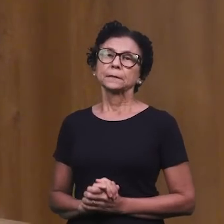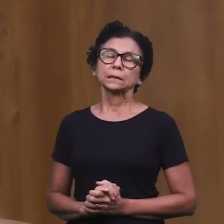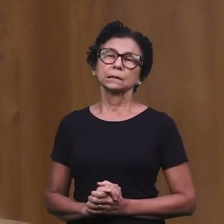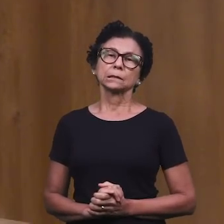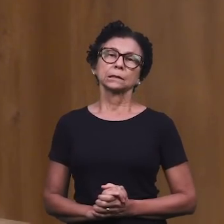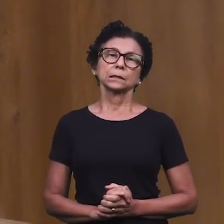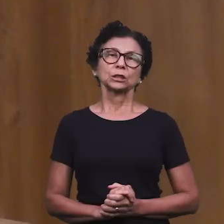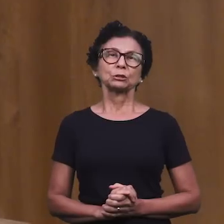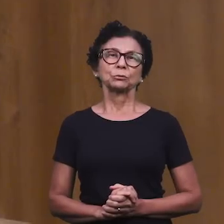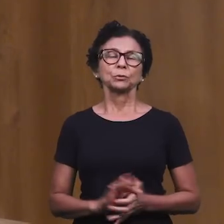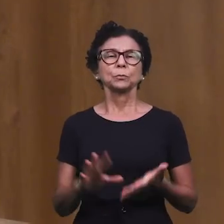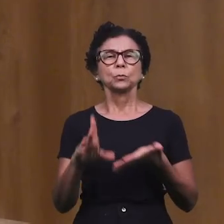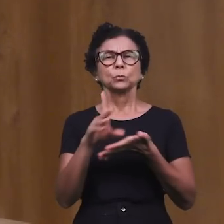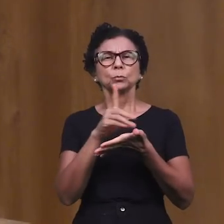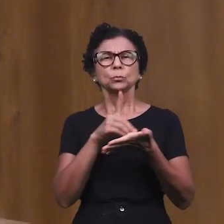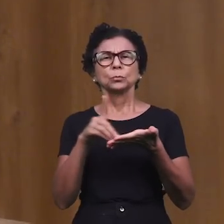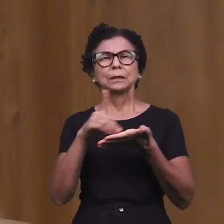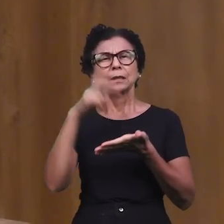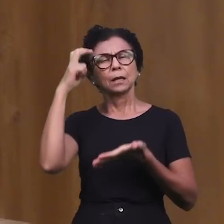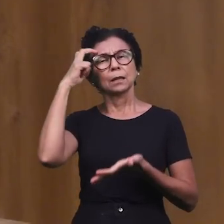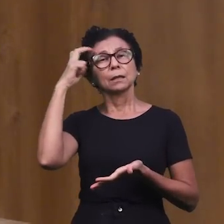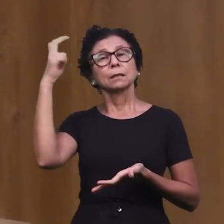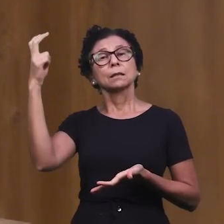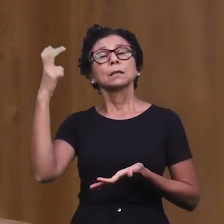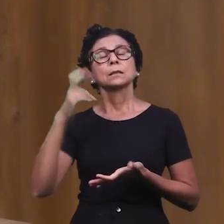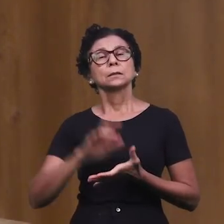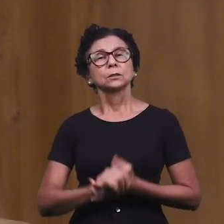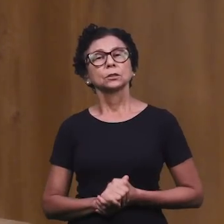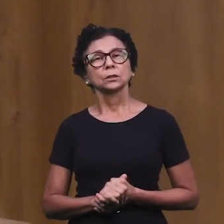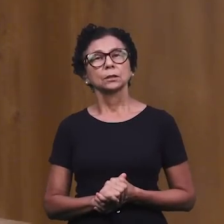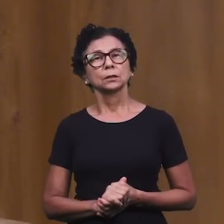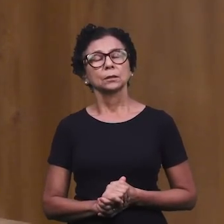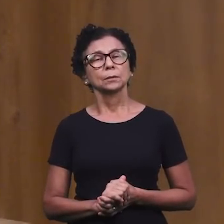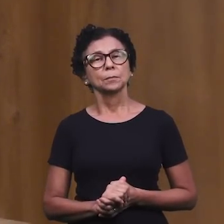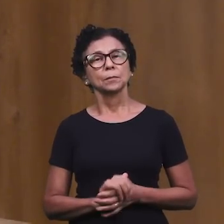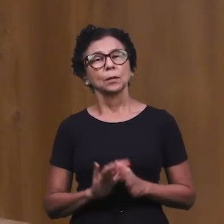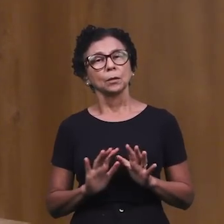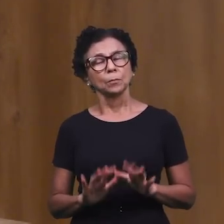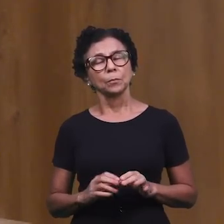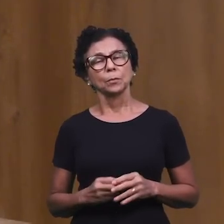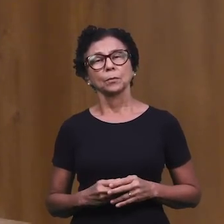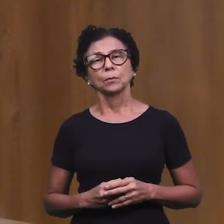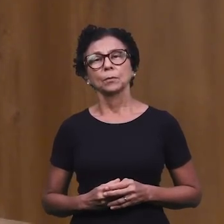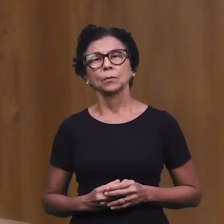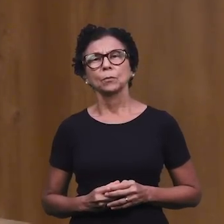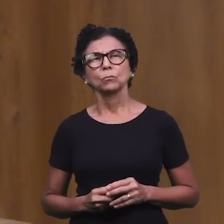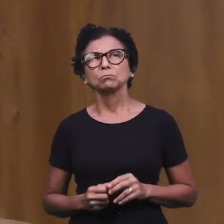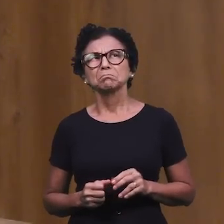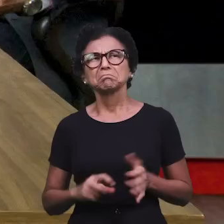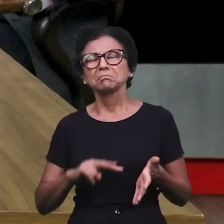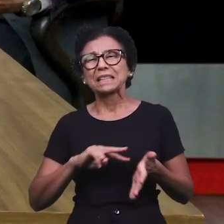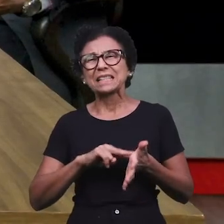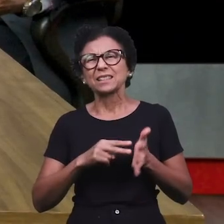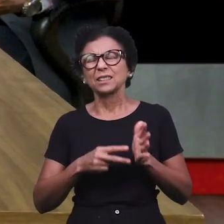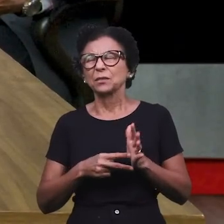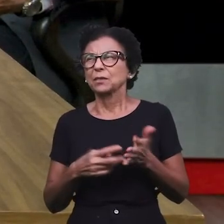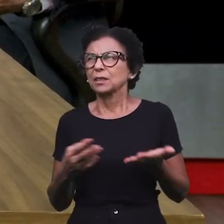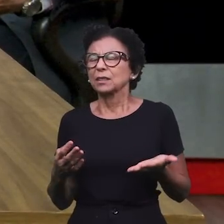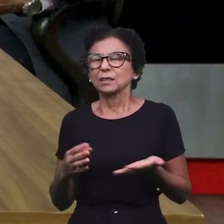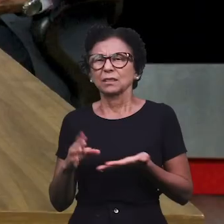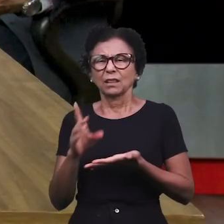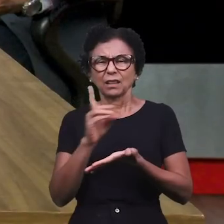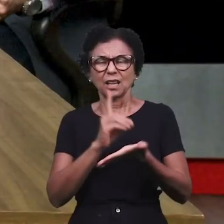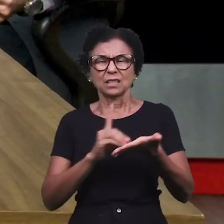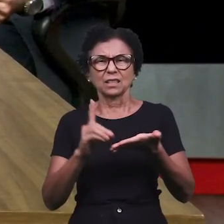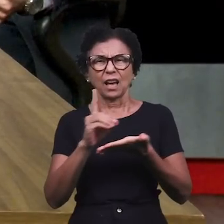criação, o design inteligente. Eu acho que antes de qualquer coisa, é importante a gente trazer o que é isso, o que é o design